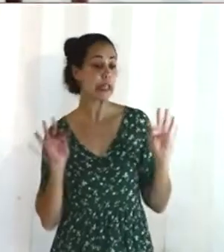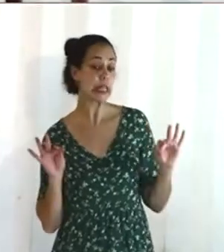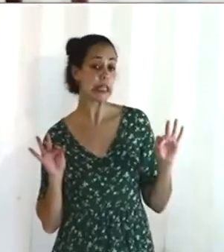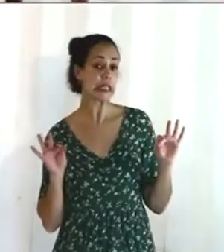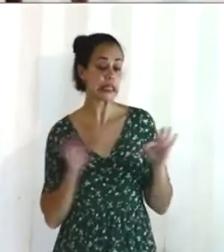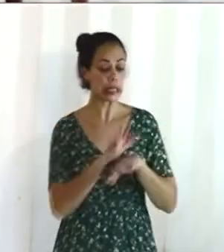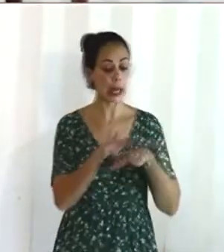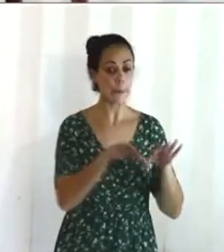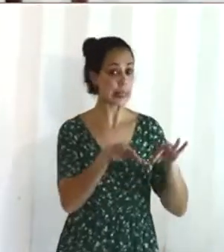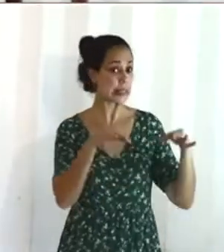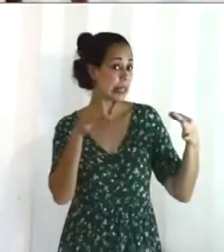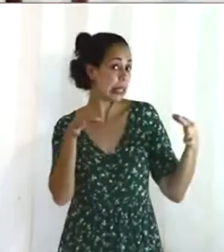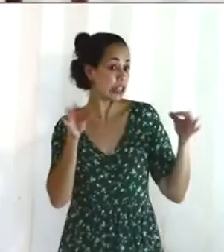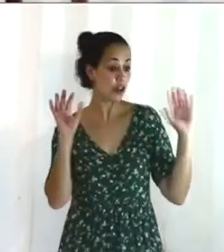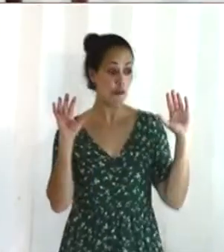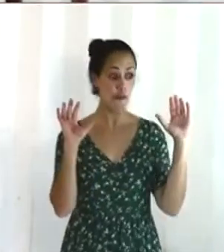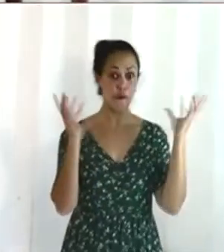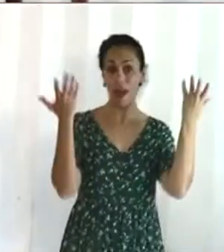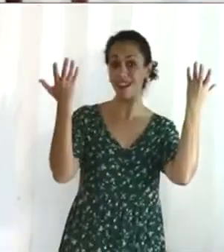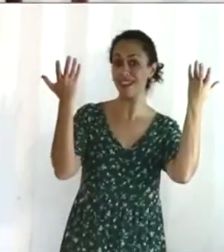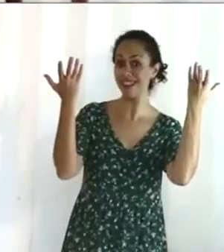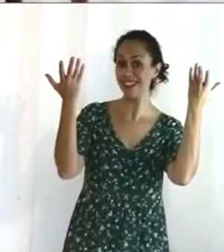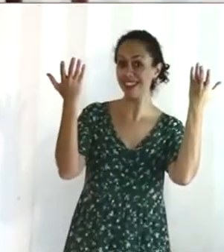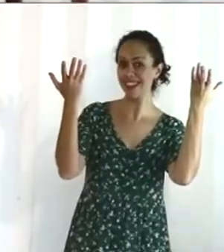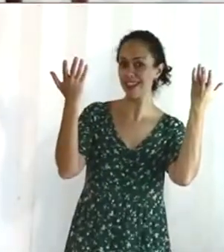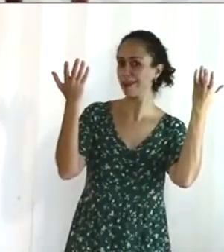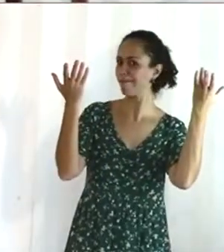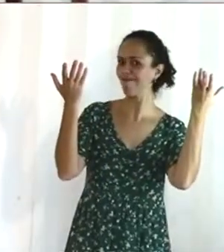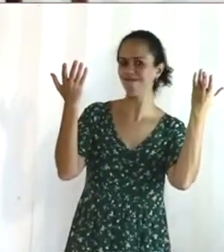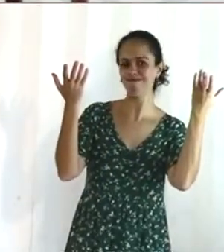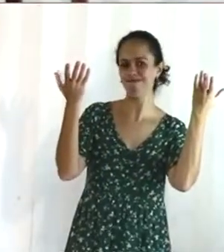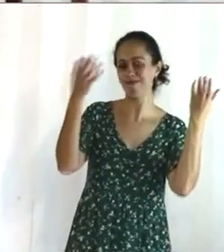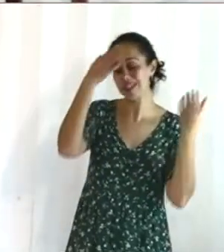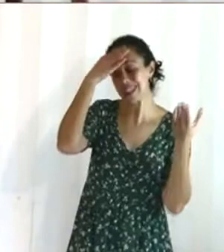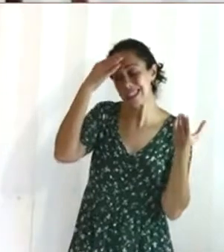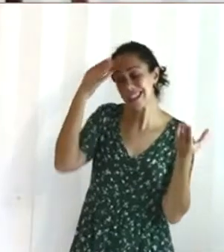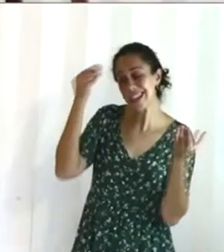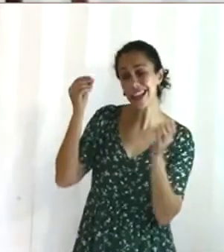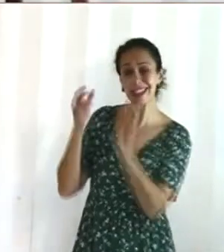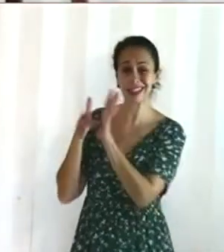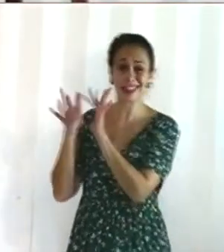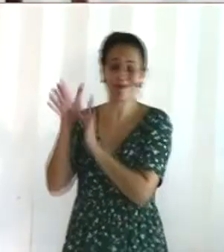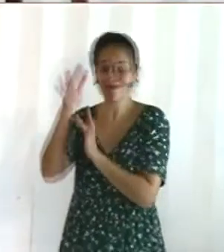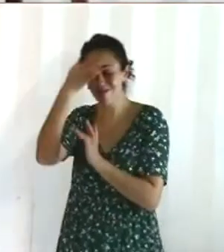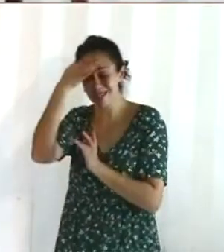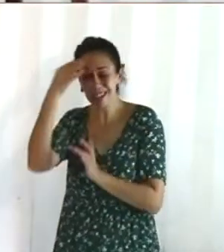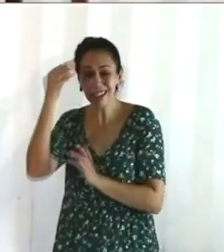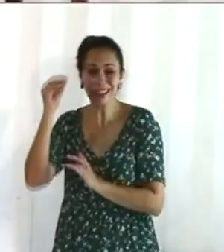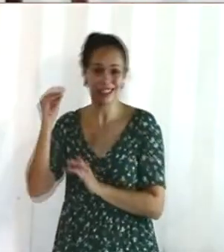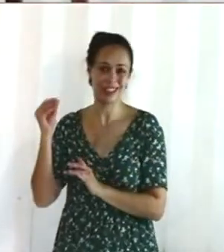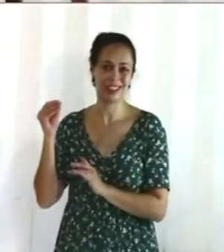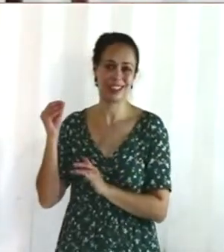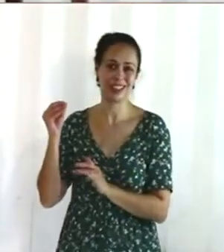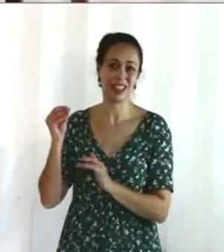estarão, mas não no verdadeiro Cristo, que deveria ser o centro da festa.